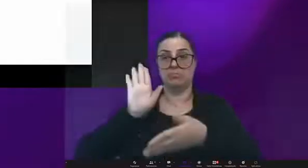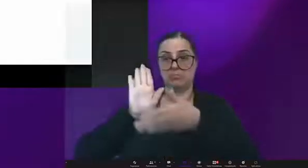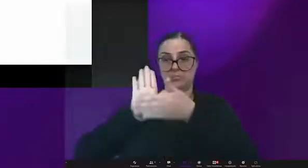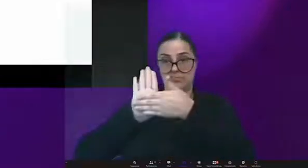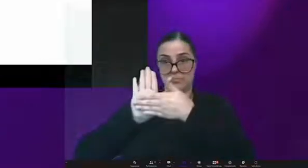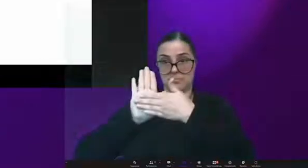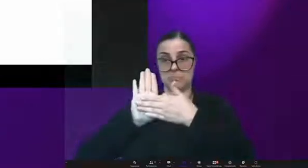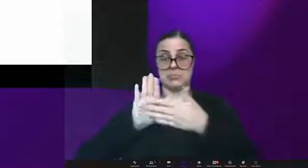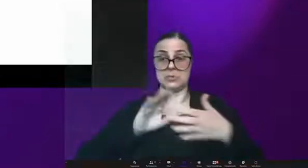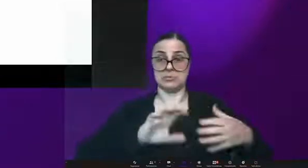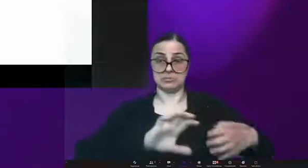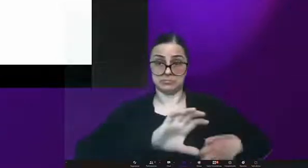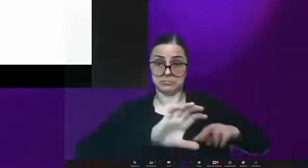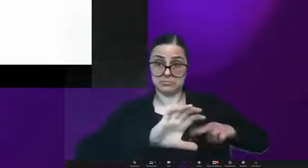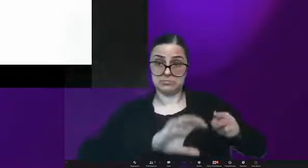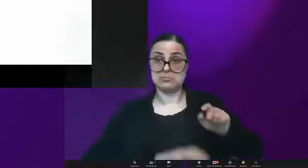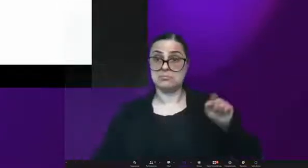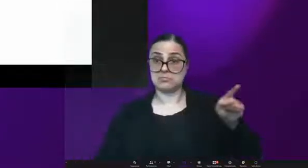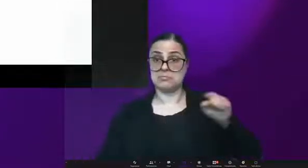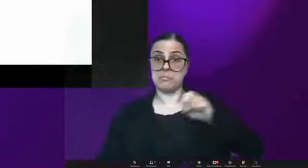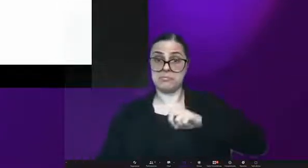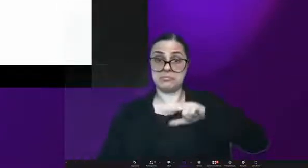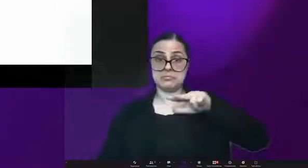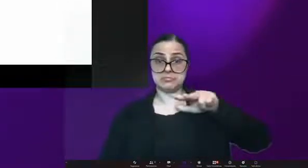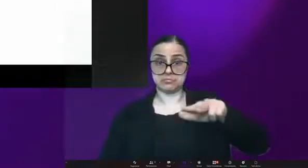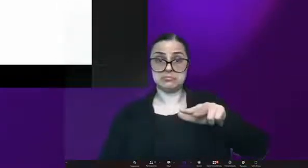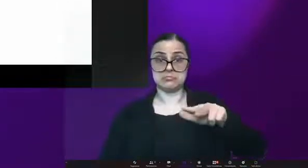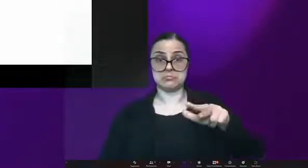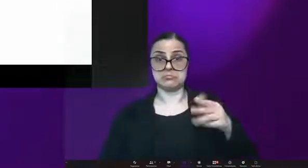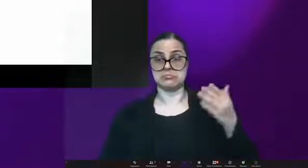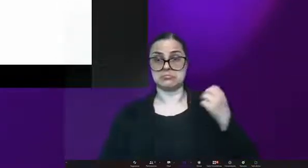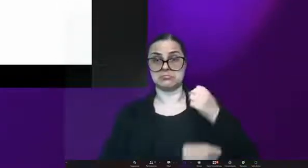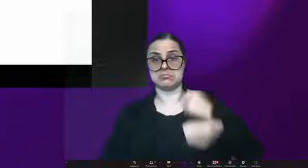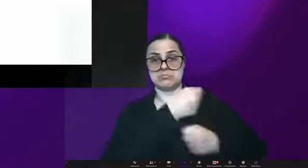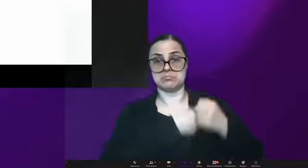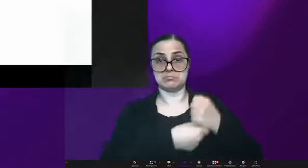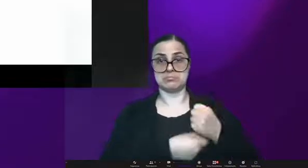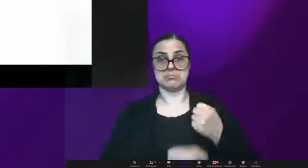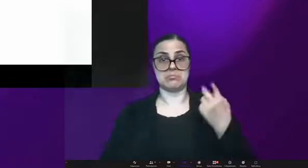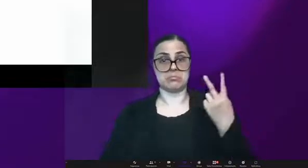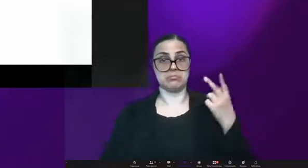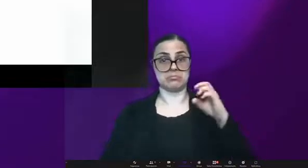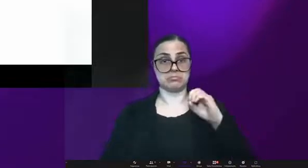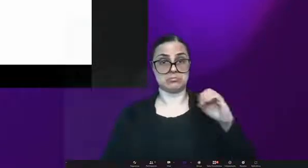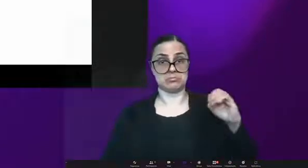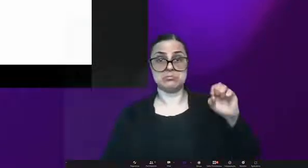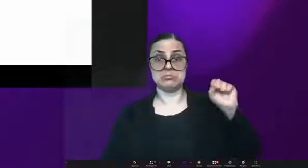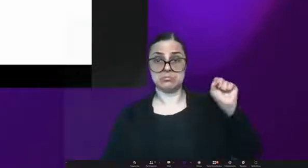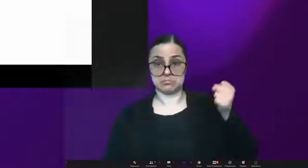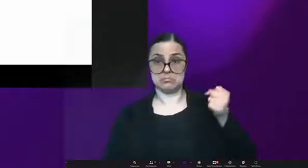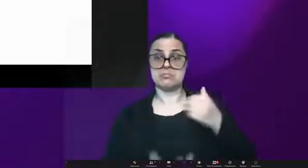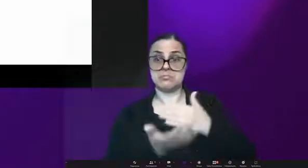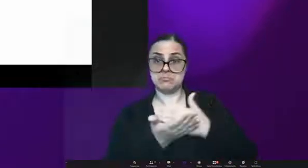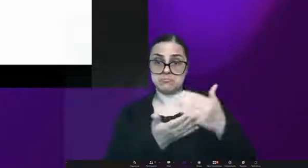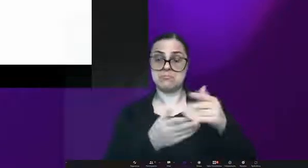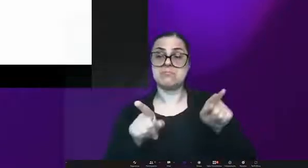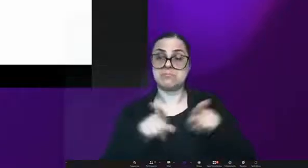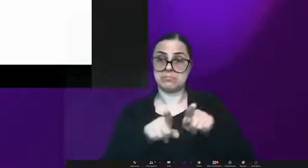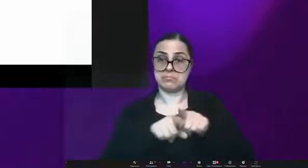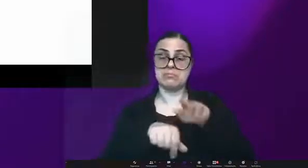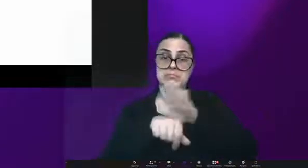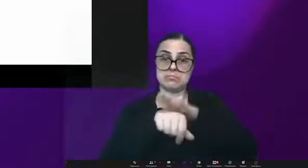transplantado em Portugal em dezembro de 2008, tinha invasão da veia cava e foi feita uma reseção da veia